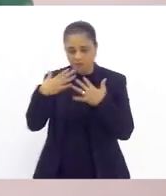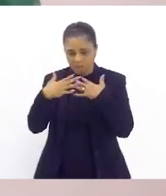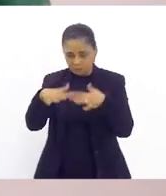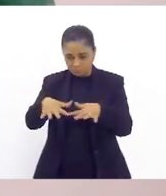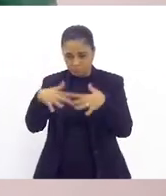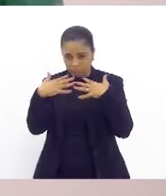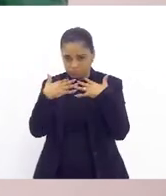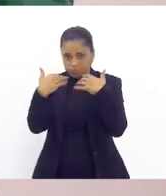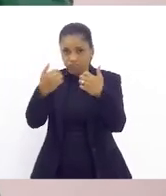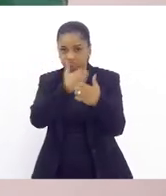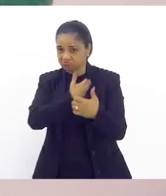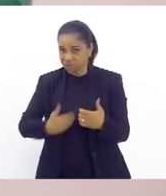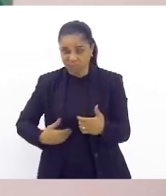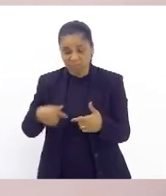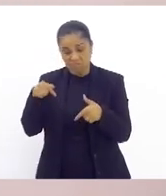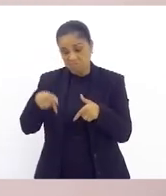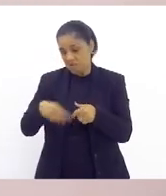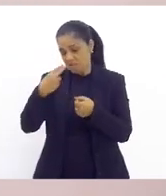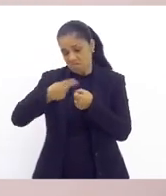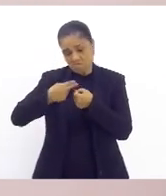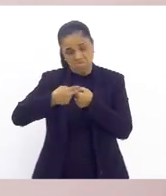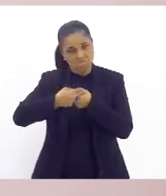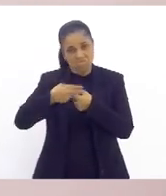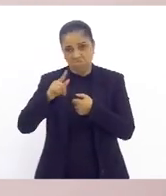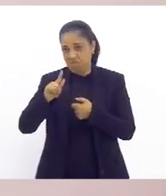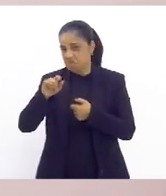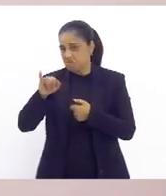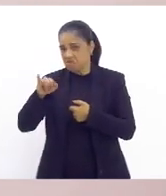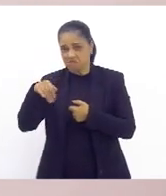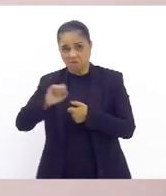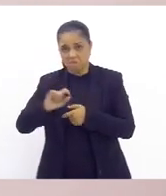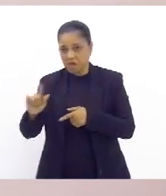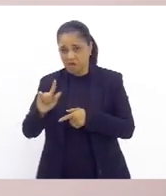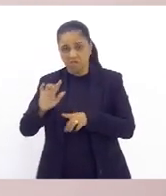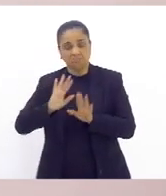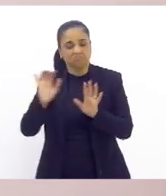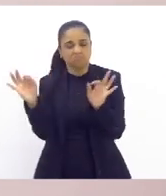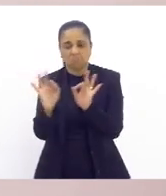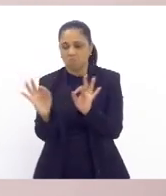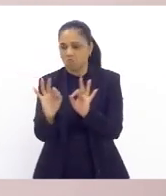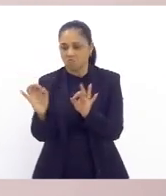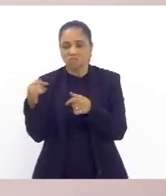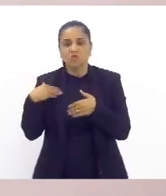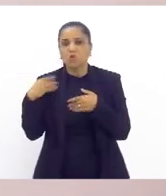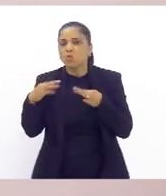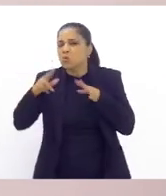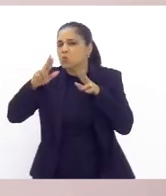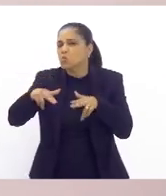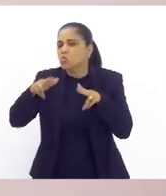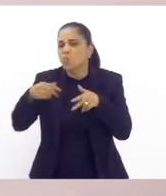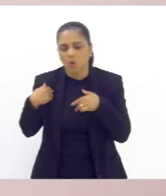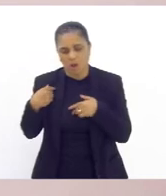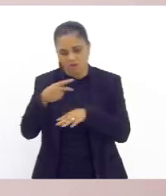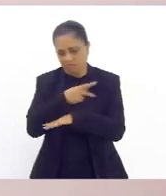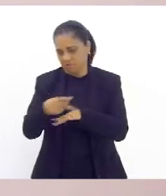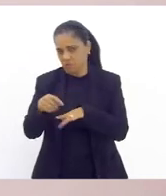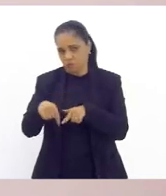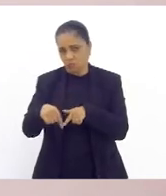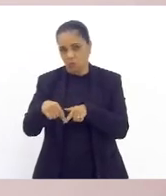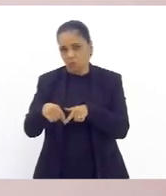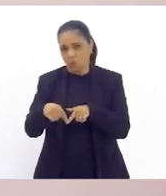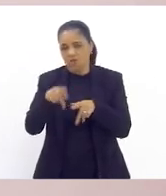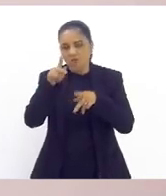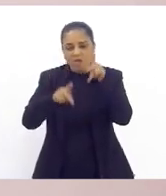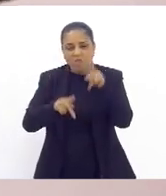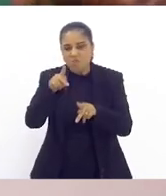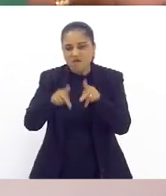em que Samuel Essa realidade que se façam presente no município para atender a população e atender as demandas da